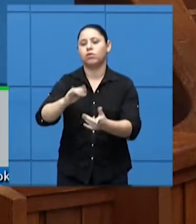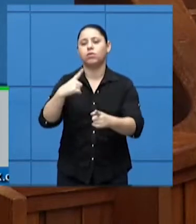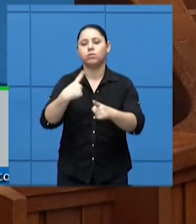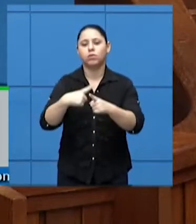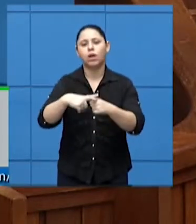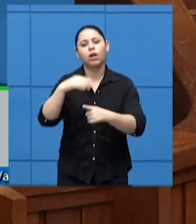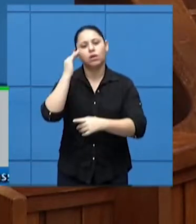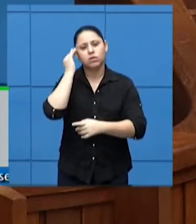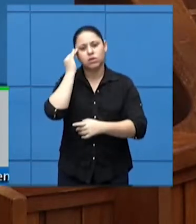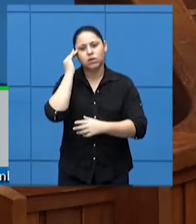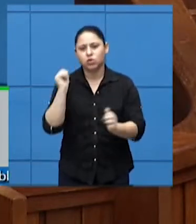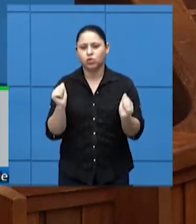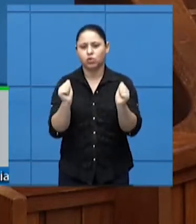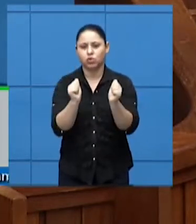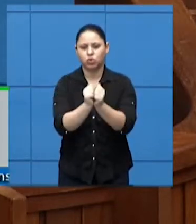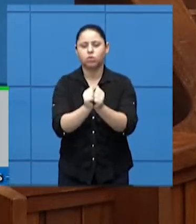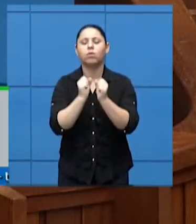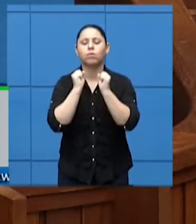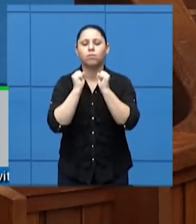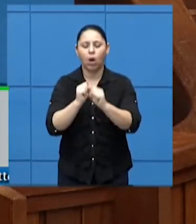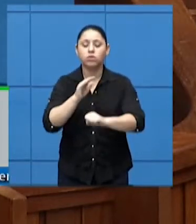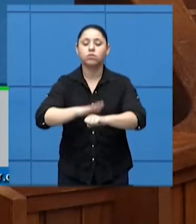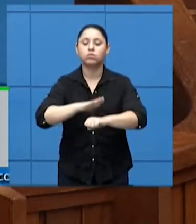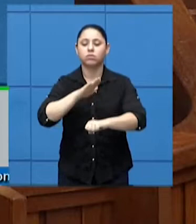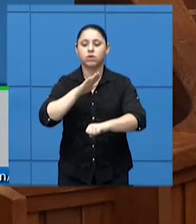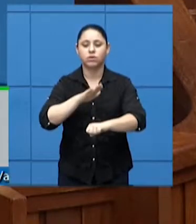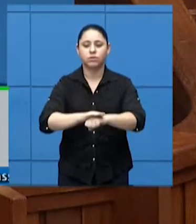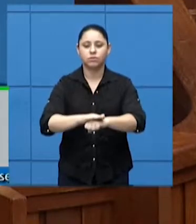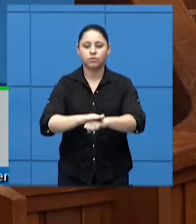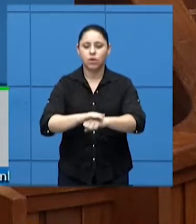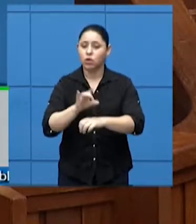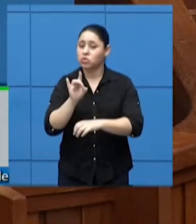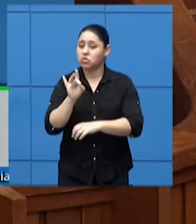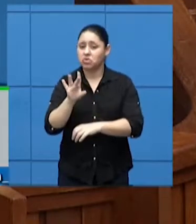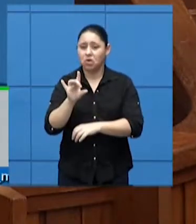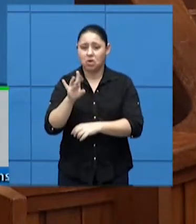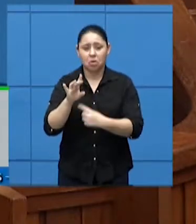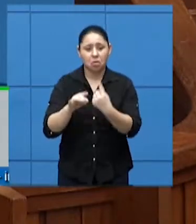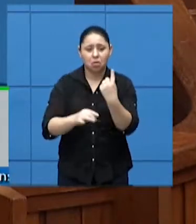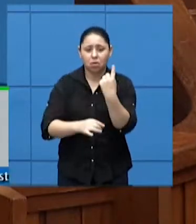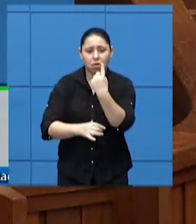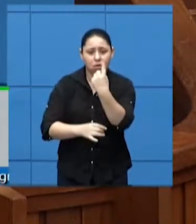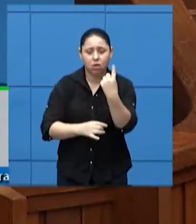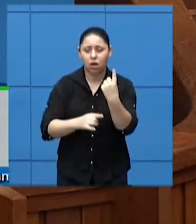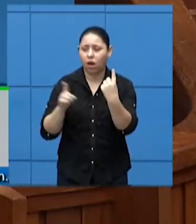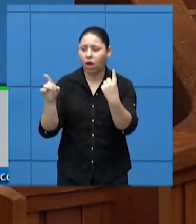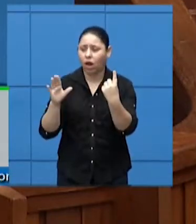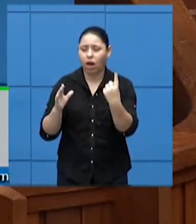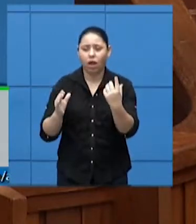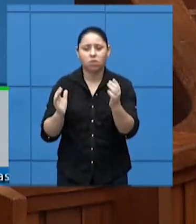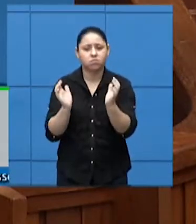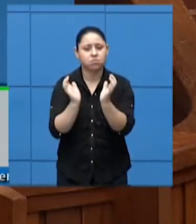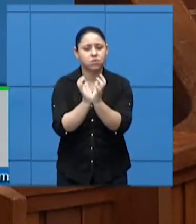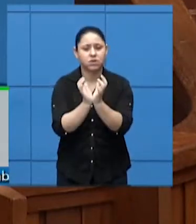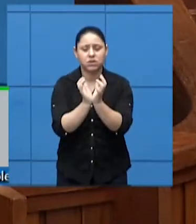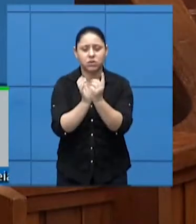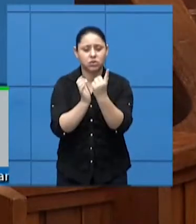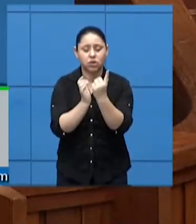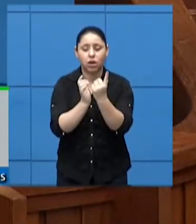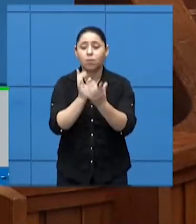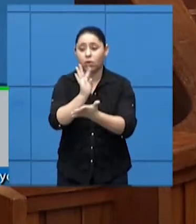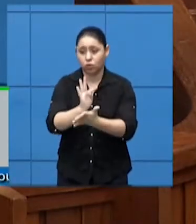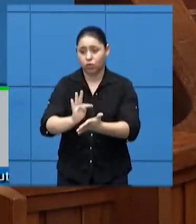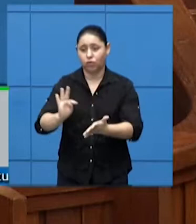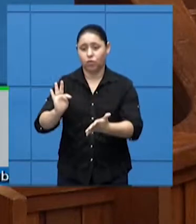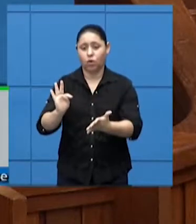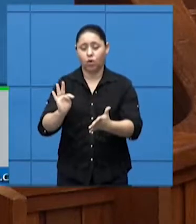nós entendemos que juntos nós podemos mais. Sozinhos, por exemplo, eu sou da Rede APAE, mas no fórum nós somos